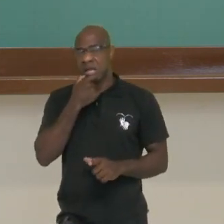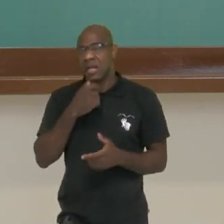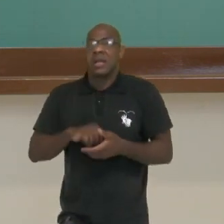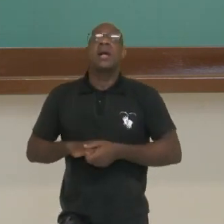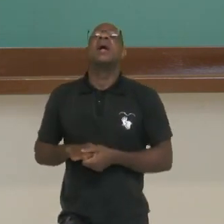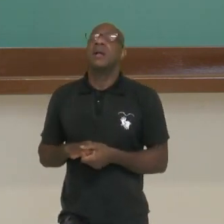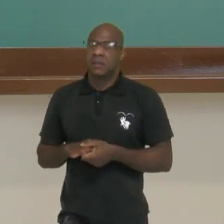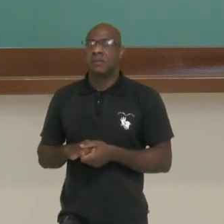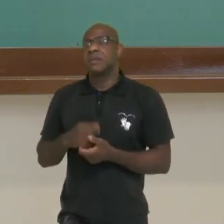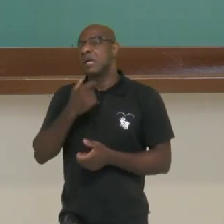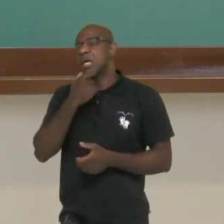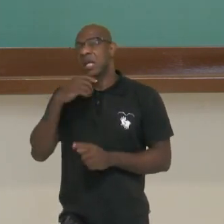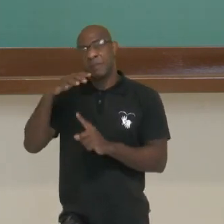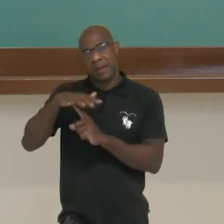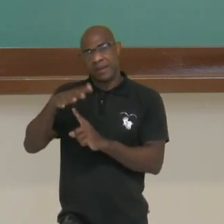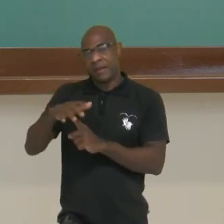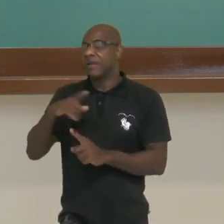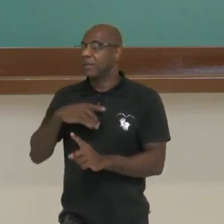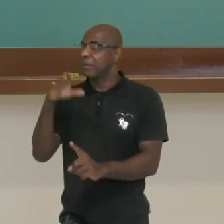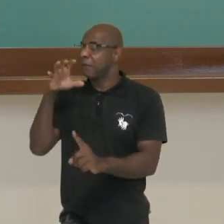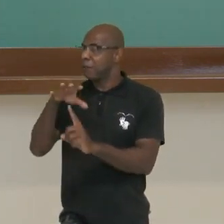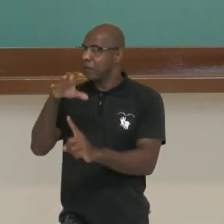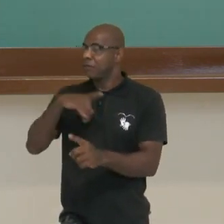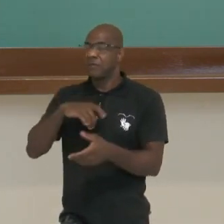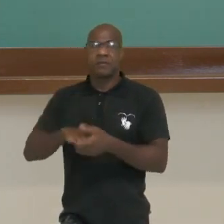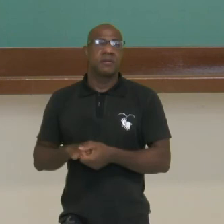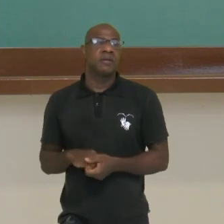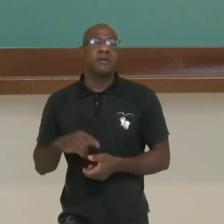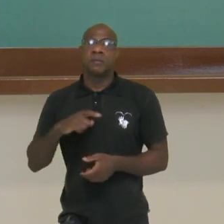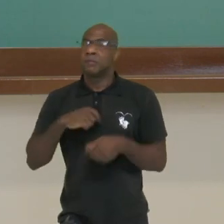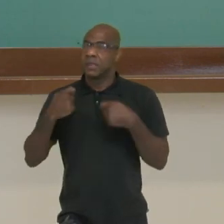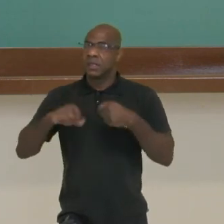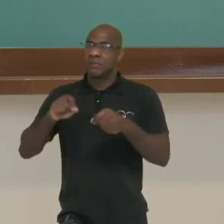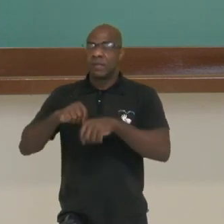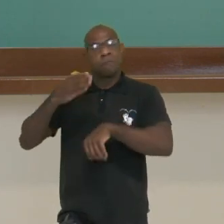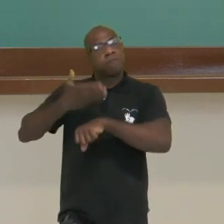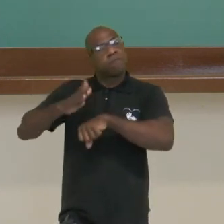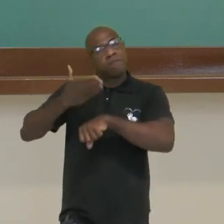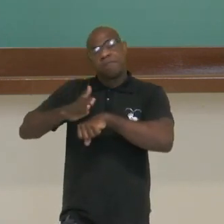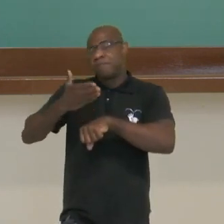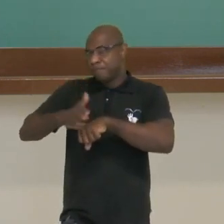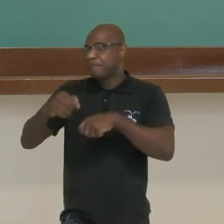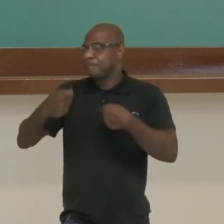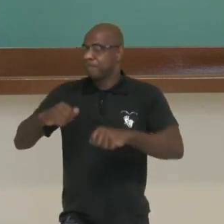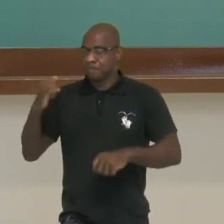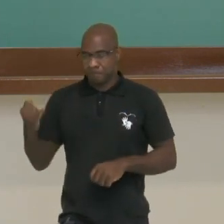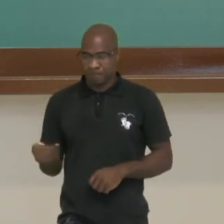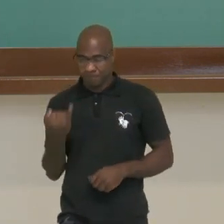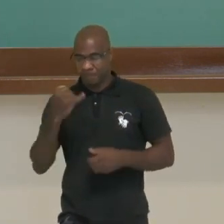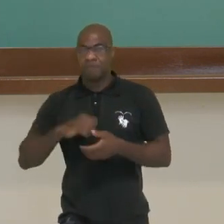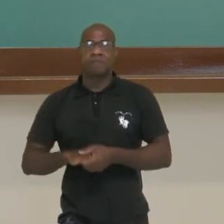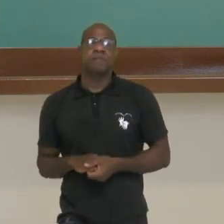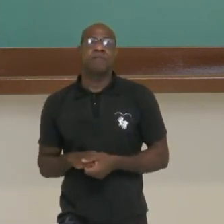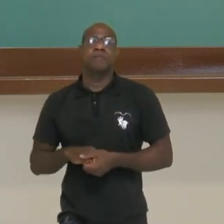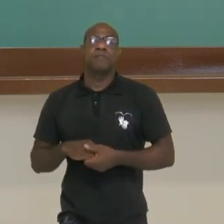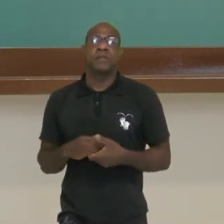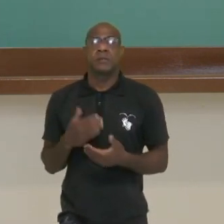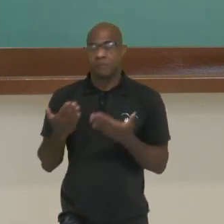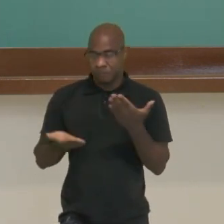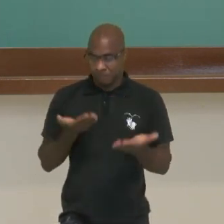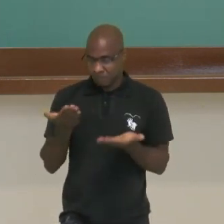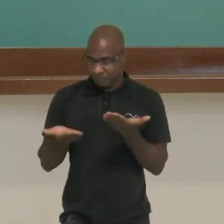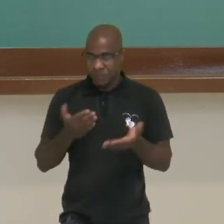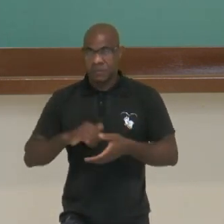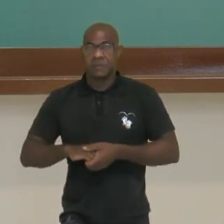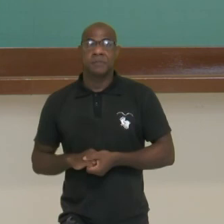influenciar, ela vai ter essas ações. Então, vocês vão executar ou trabalhar as quatro habilidades, o listening, o reading, o writing e